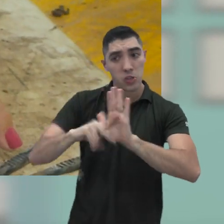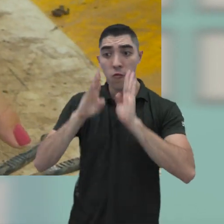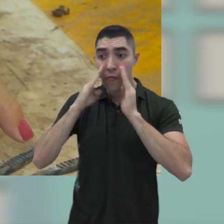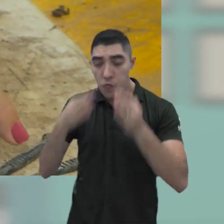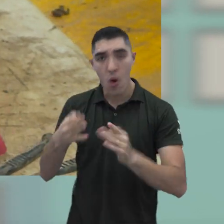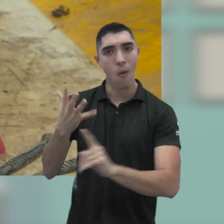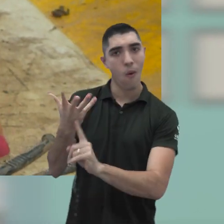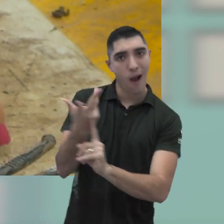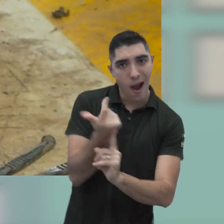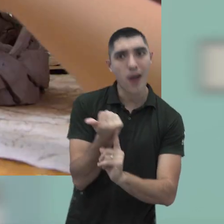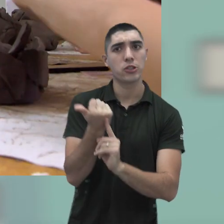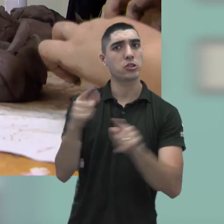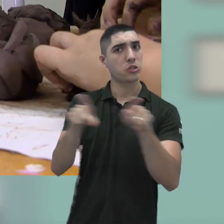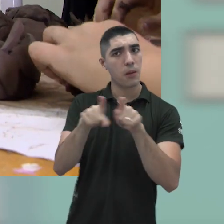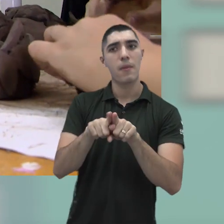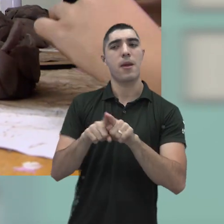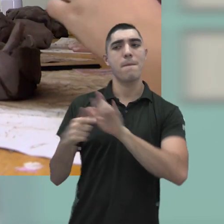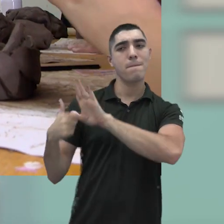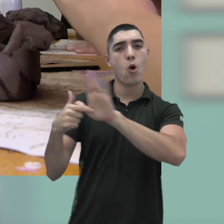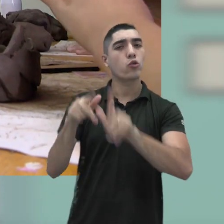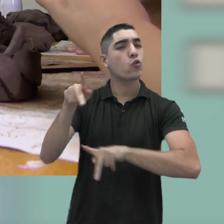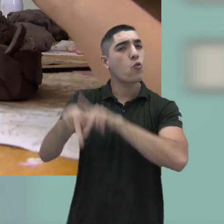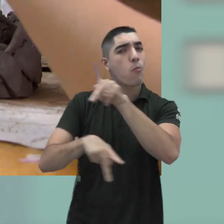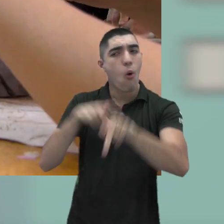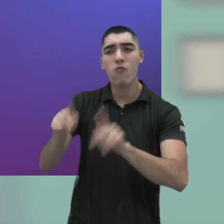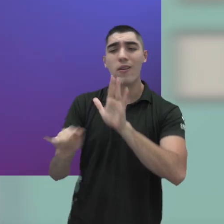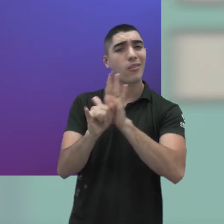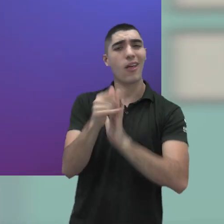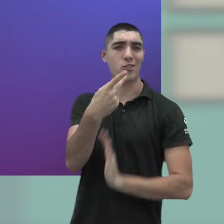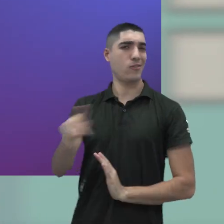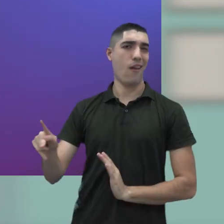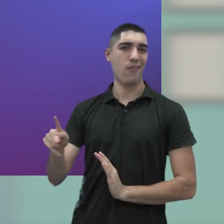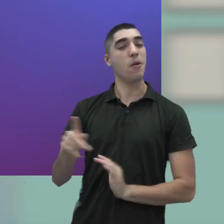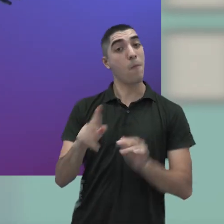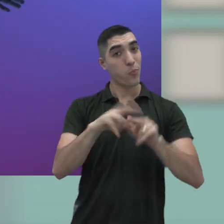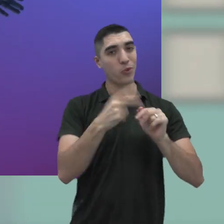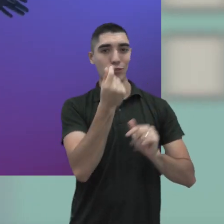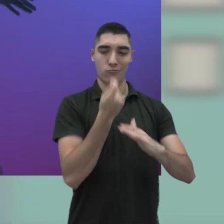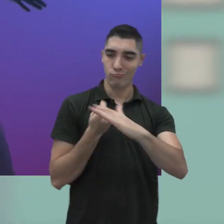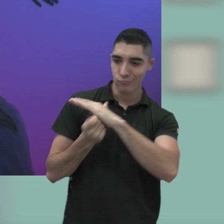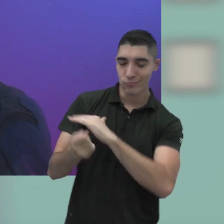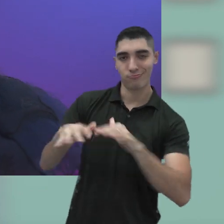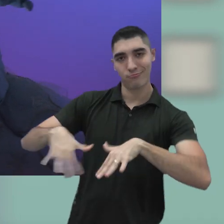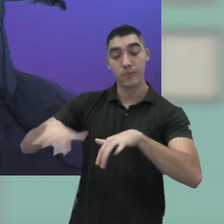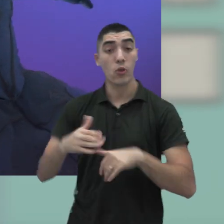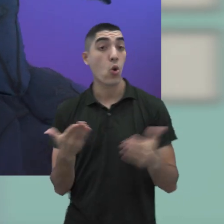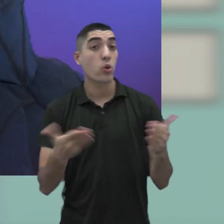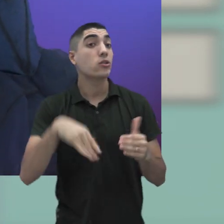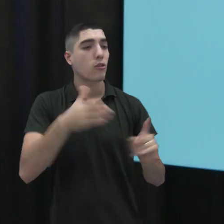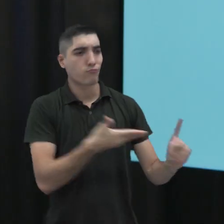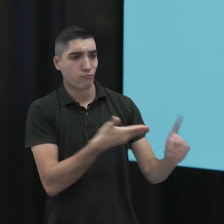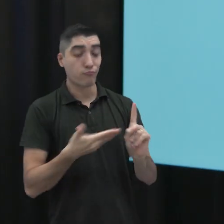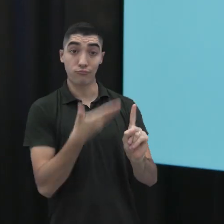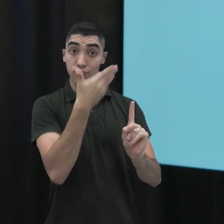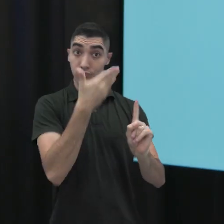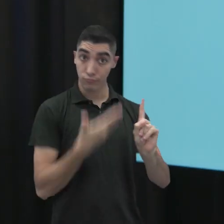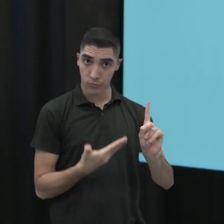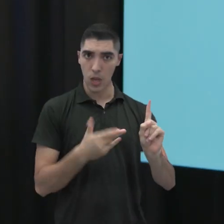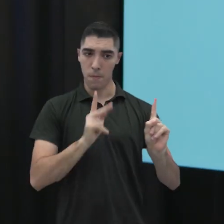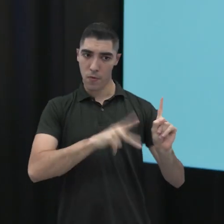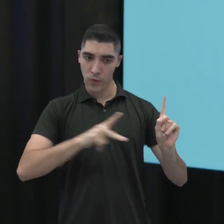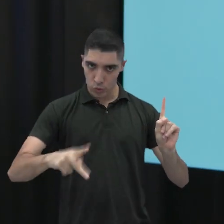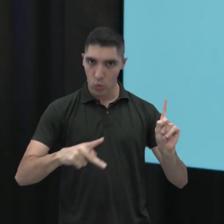que fortalecem a arte e a identidade do nosso povo por meio de apoios financeiros. Quem colabora com a gente nesse papo é o